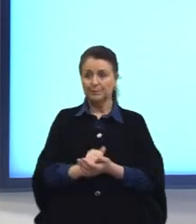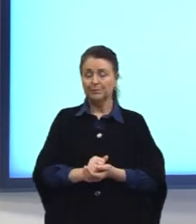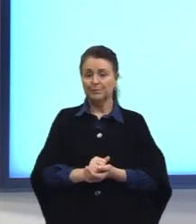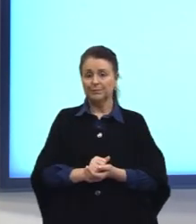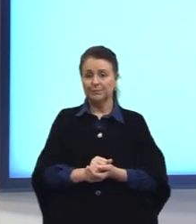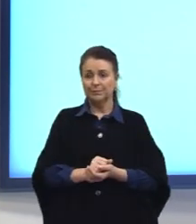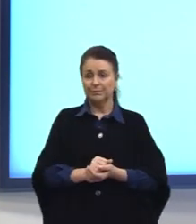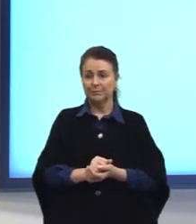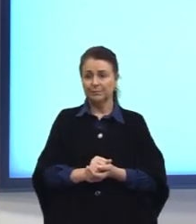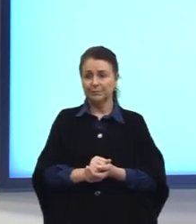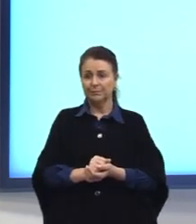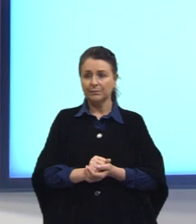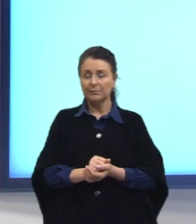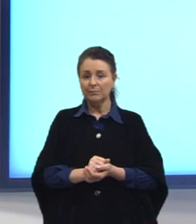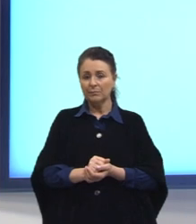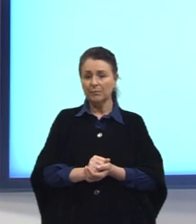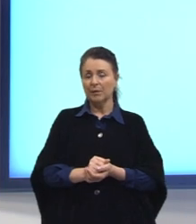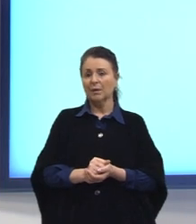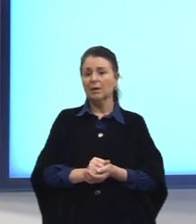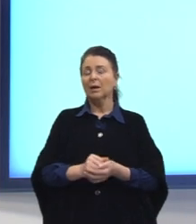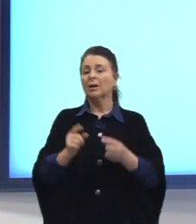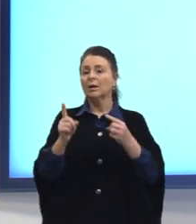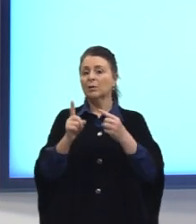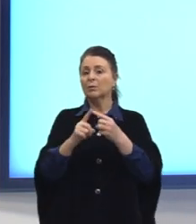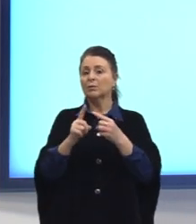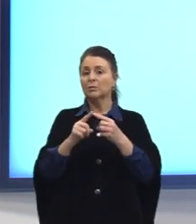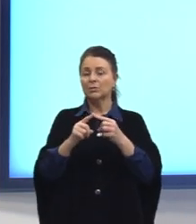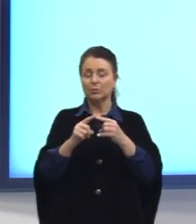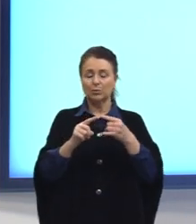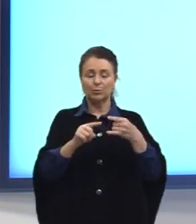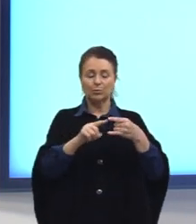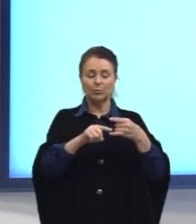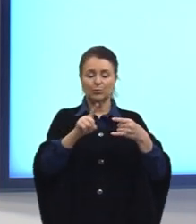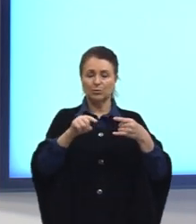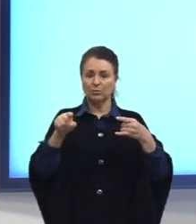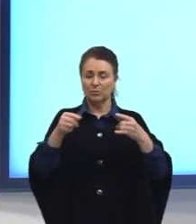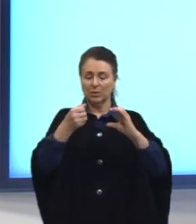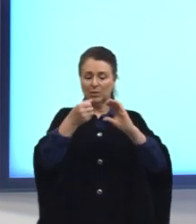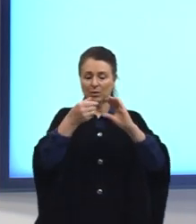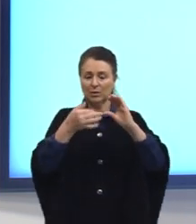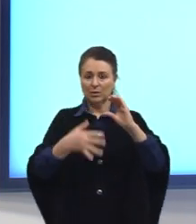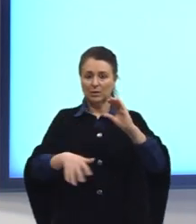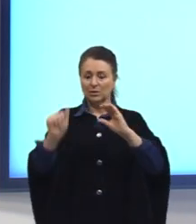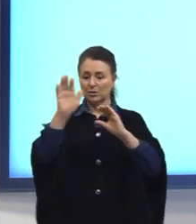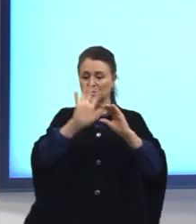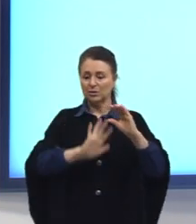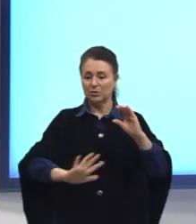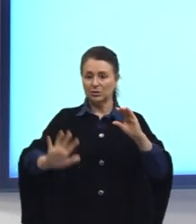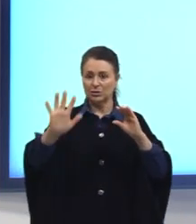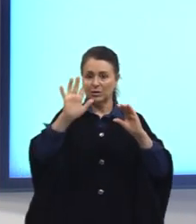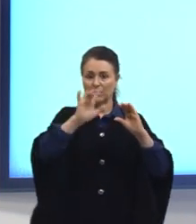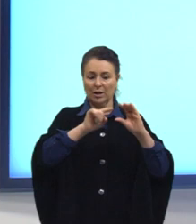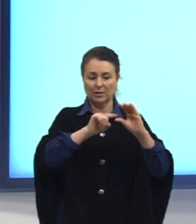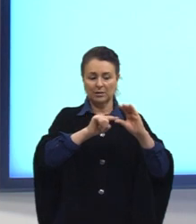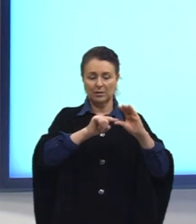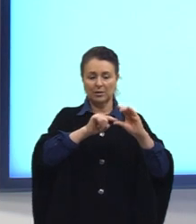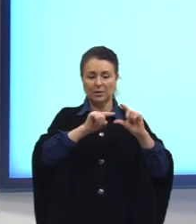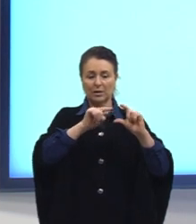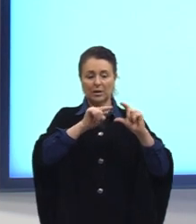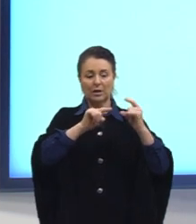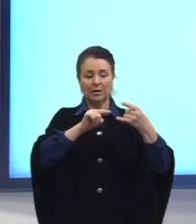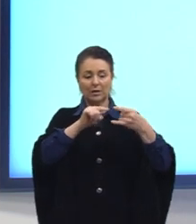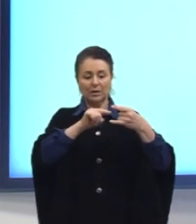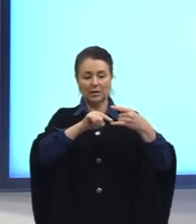bom e agora os tipos de ondas a gente falou de características mais Gerais das ondas então todas as ondas